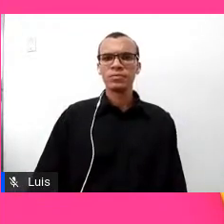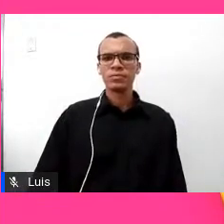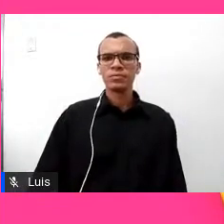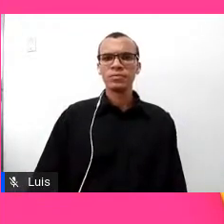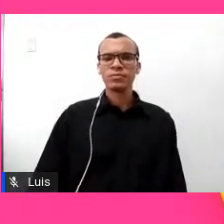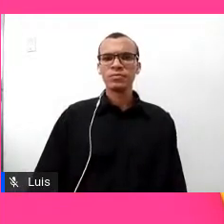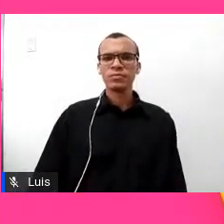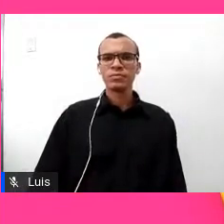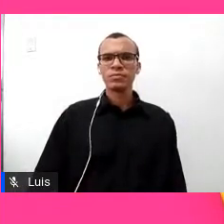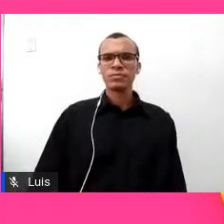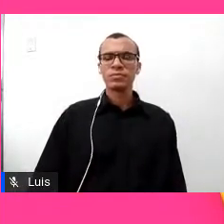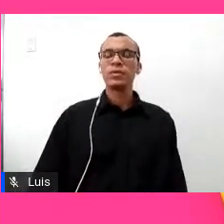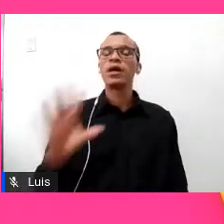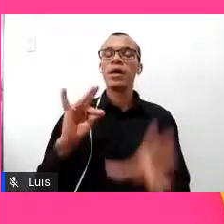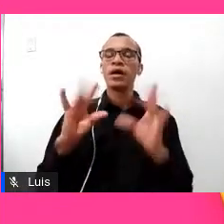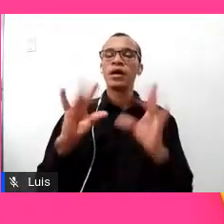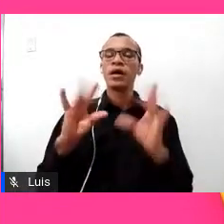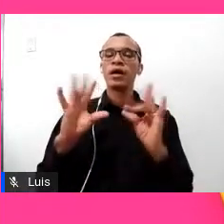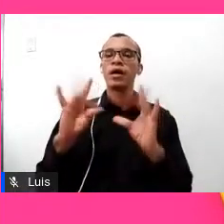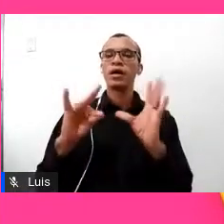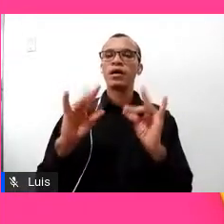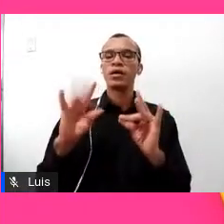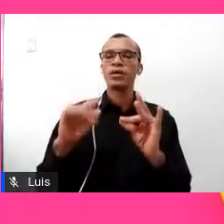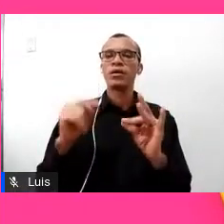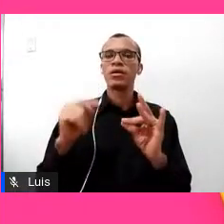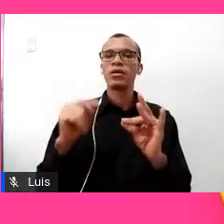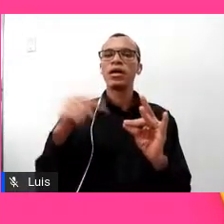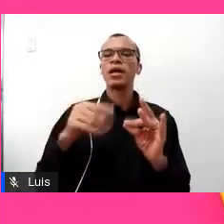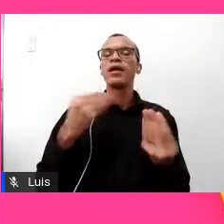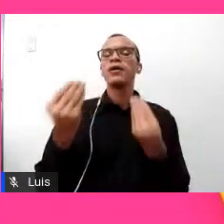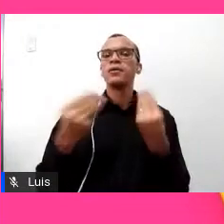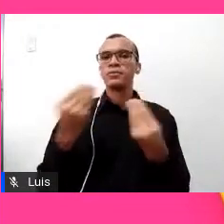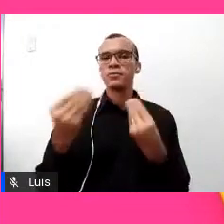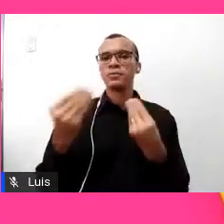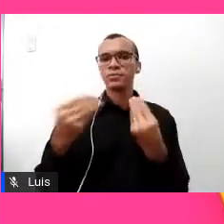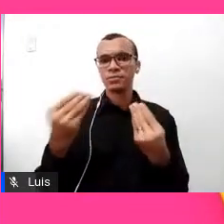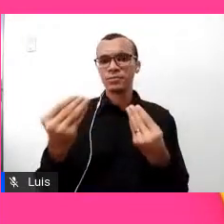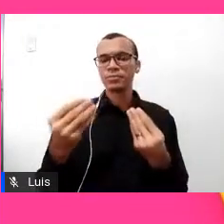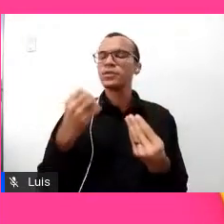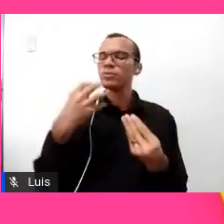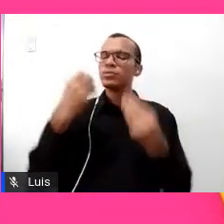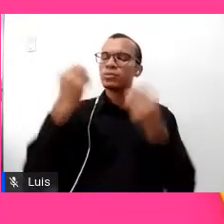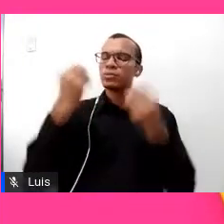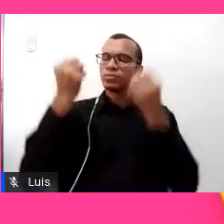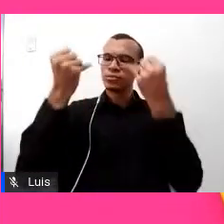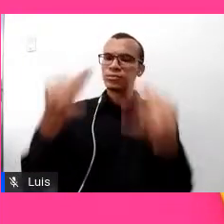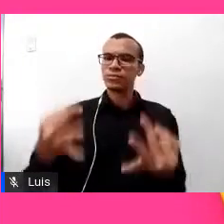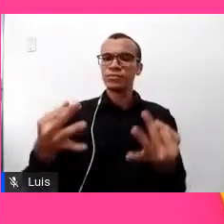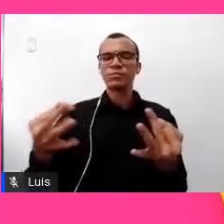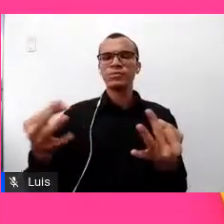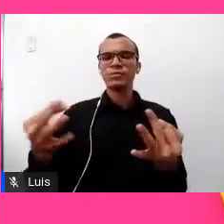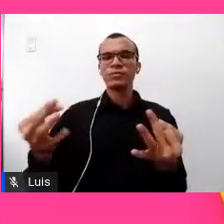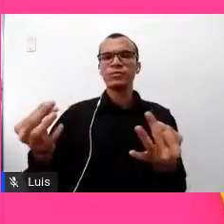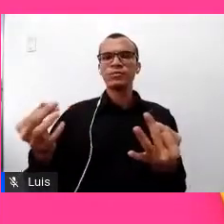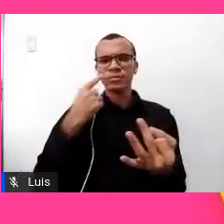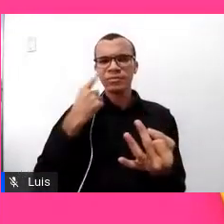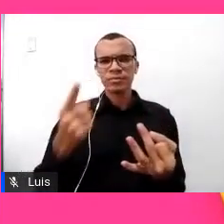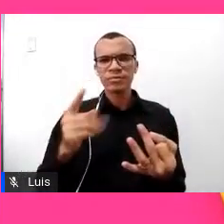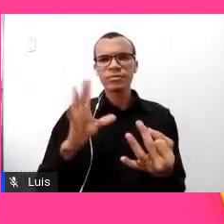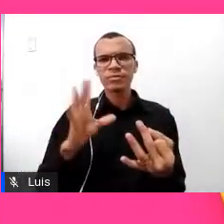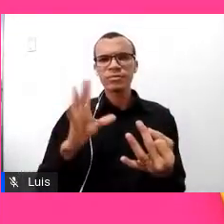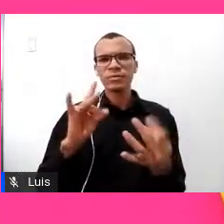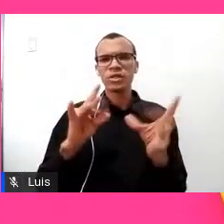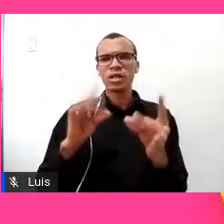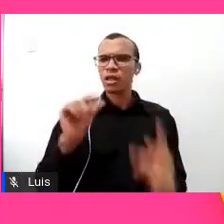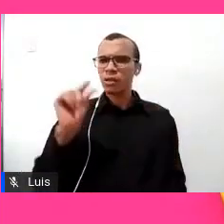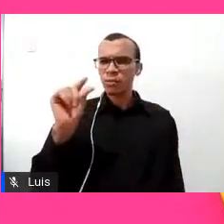A cola tem uma característica que é muito bom de conversar com vocês. Vocês viram que eu passei pouca cola e eu não colei